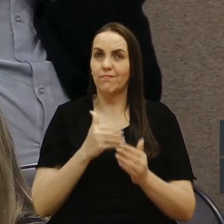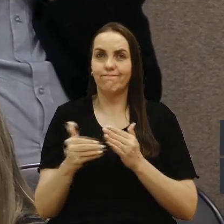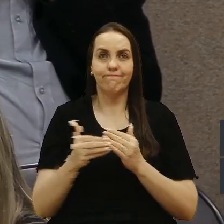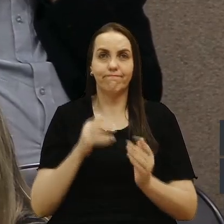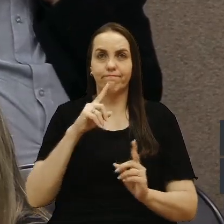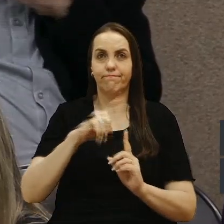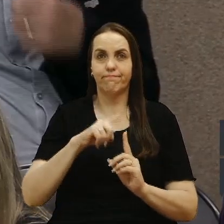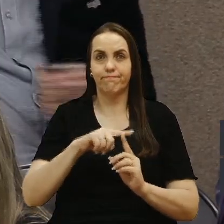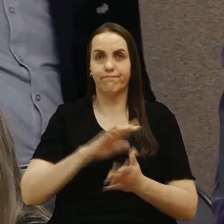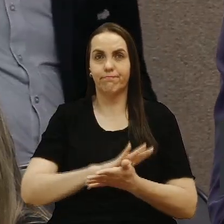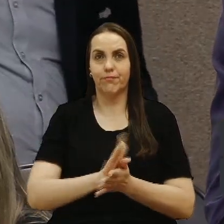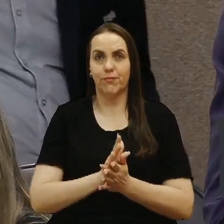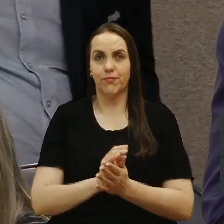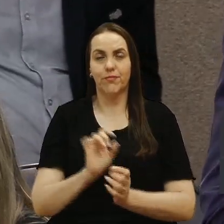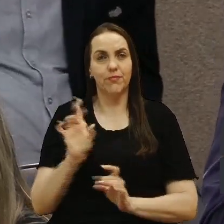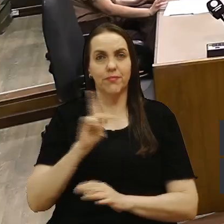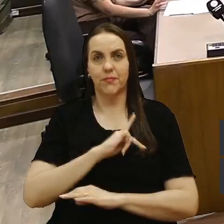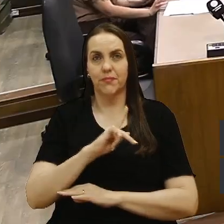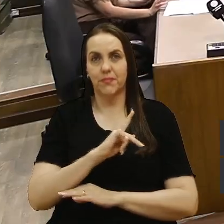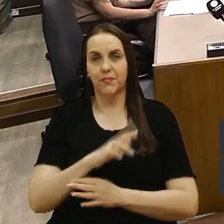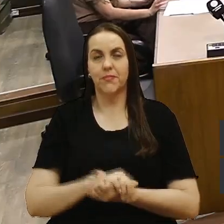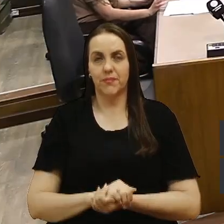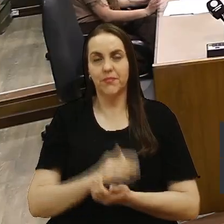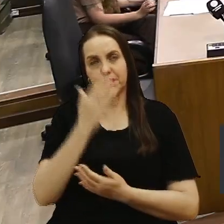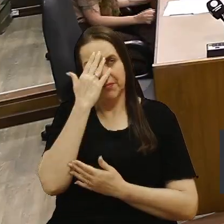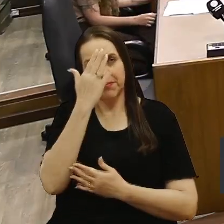qualquer tipo de preconceito. Era isso, senhor presidente. Muito obrigado. Obrigado, vereador Jack.